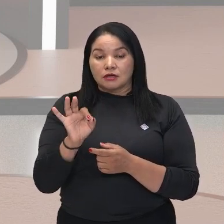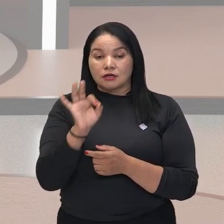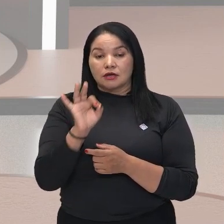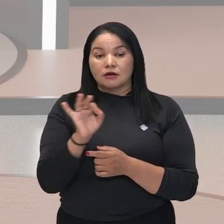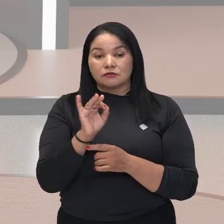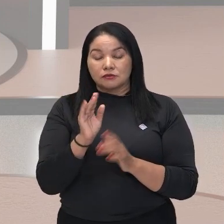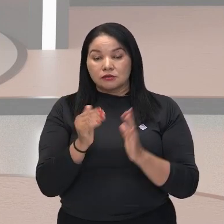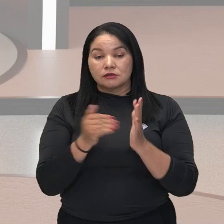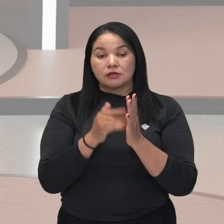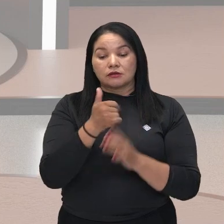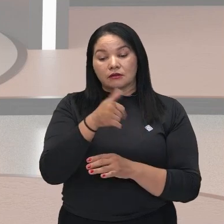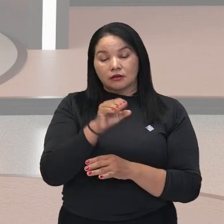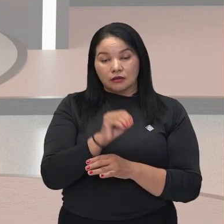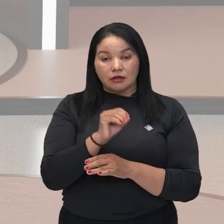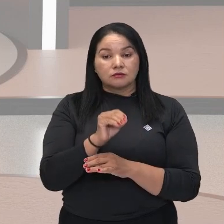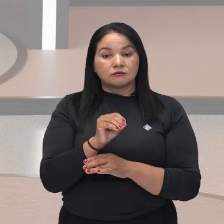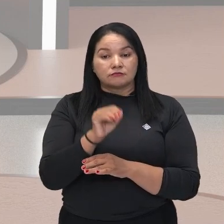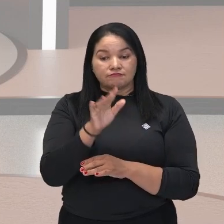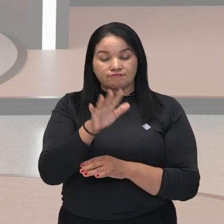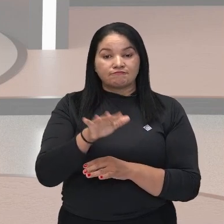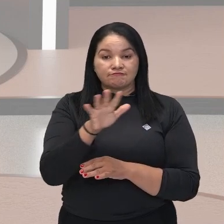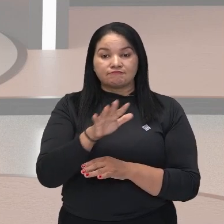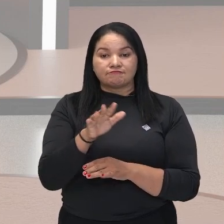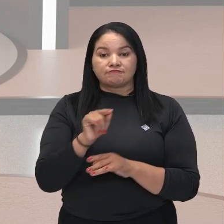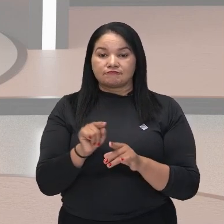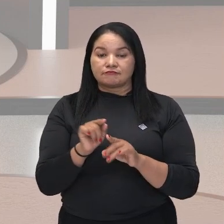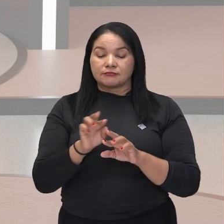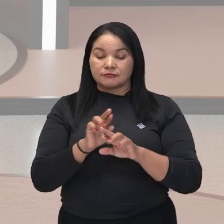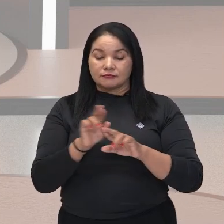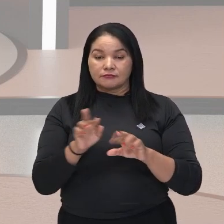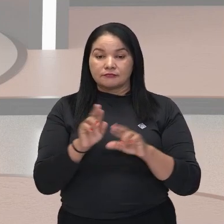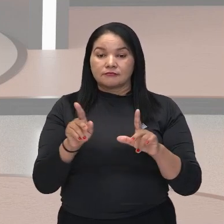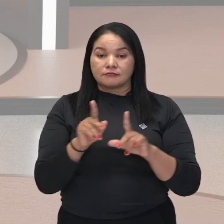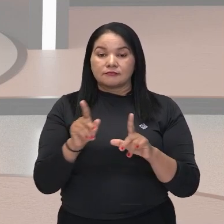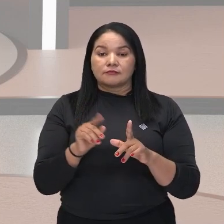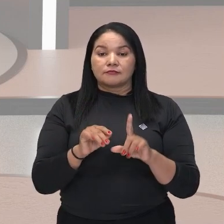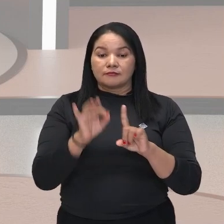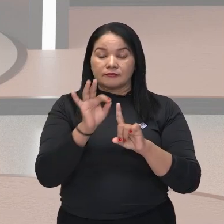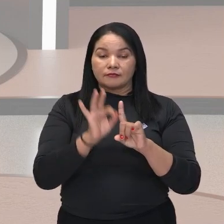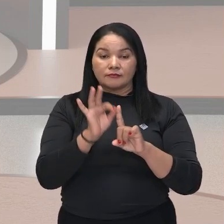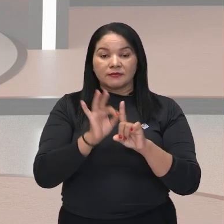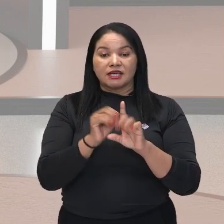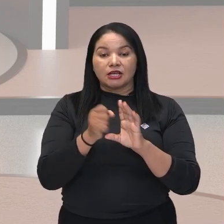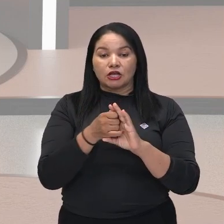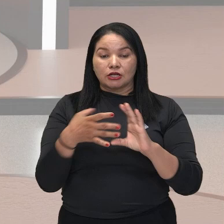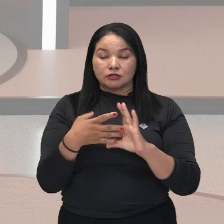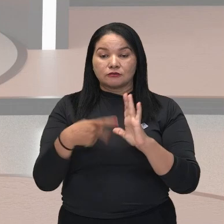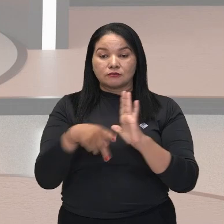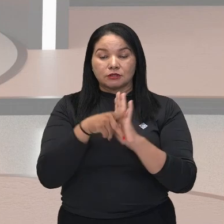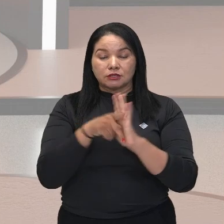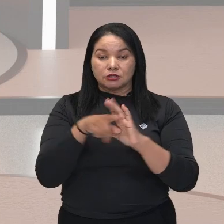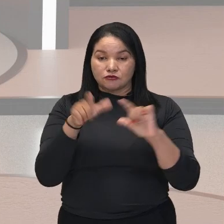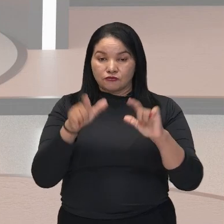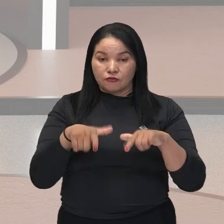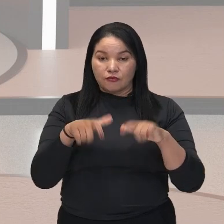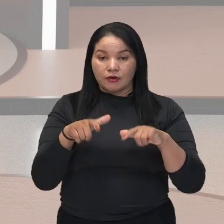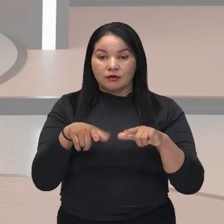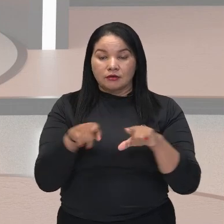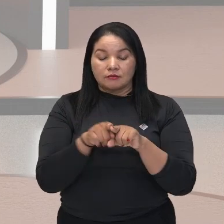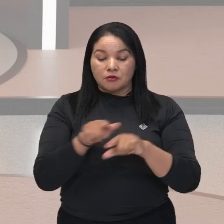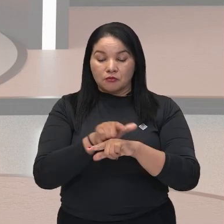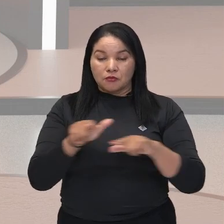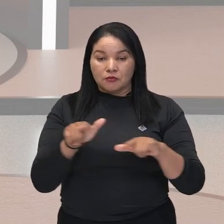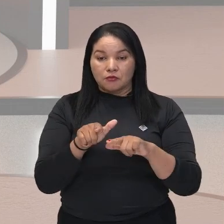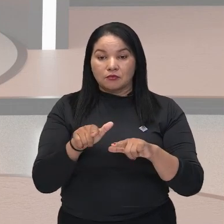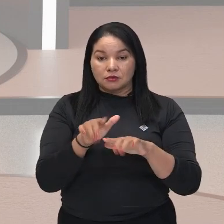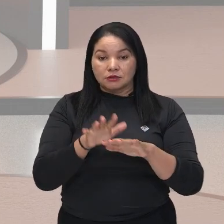nessa região. Então, vai ter essa grande amplitude térmica que ela vai ser característica dessa região, tá, por conta dessas